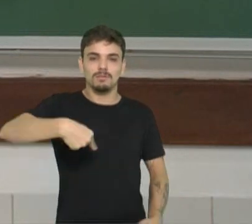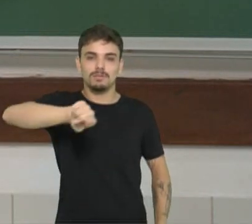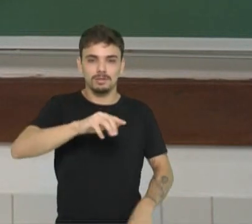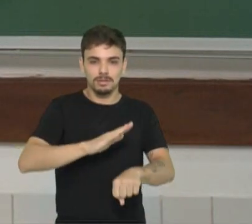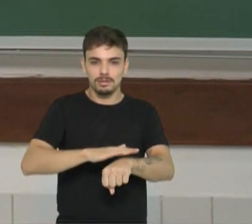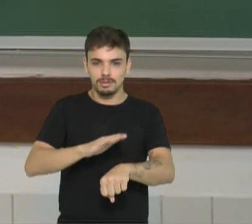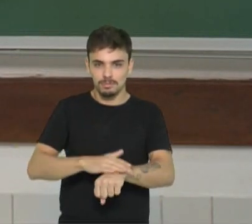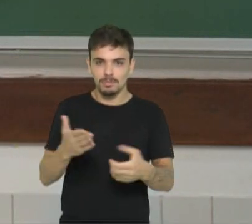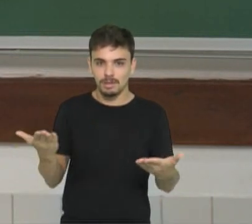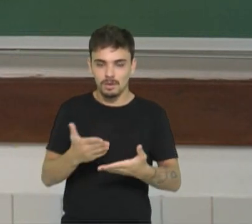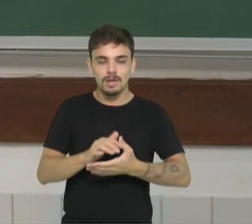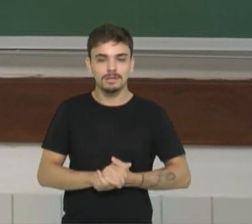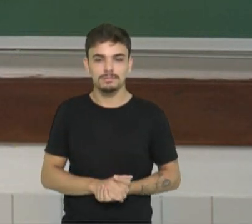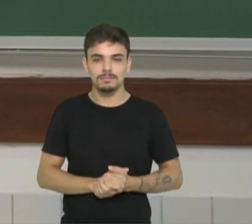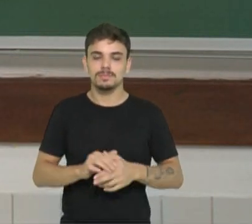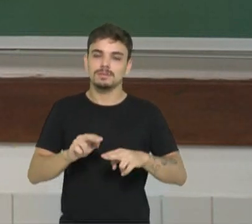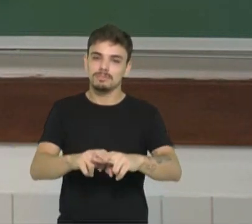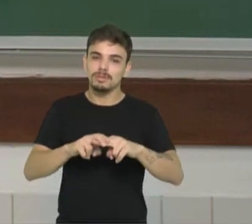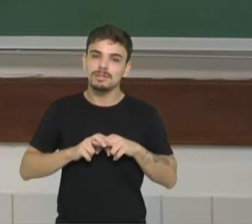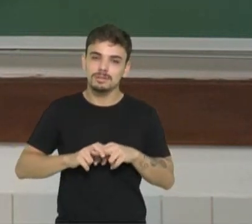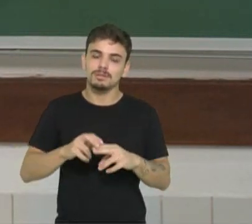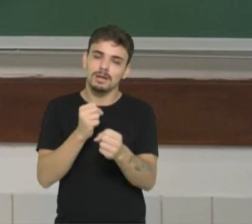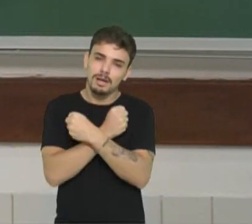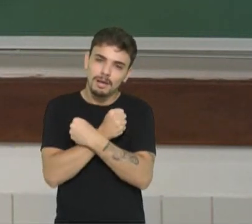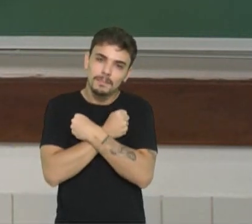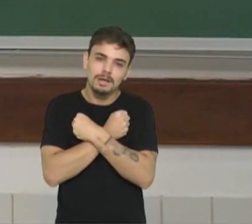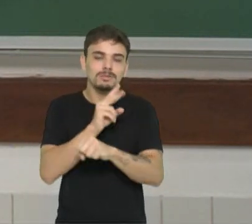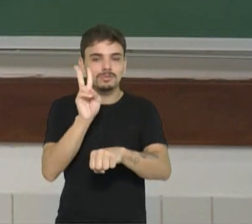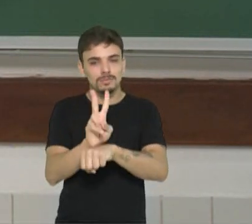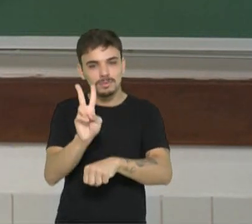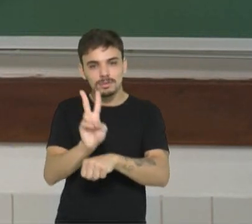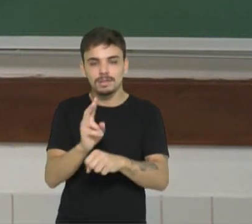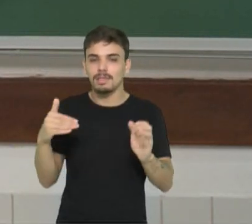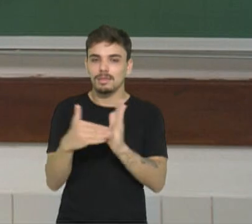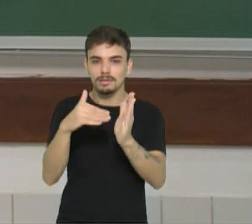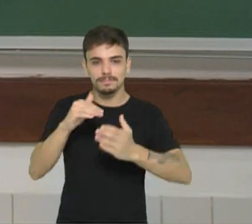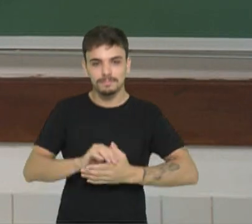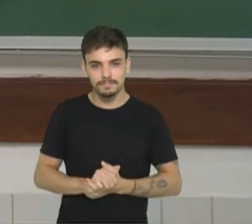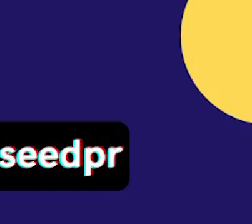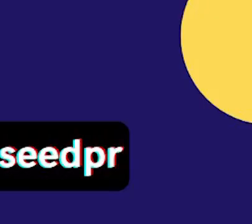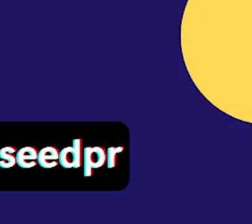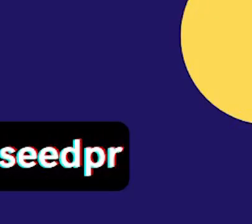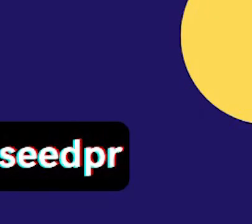neste momento aí, tá? Então, um grande abraço, se cuidem, né, e até mais.